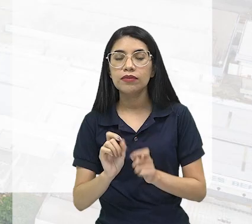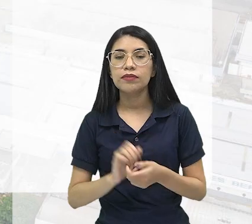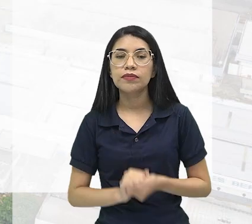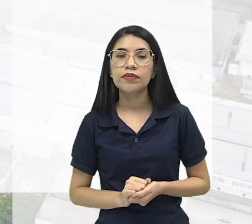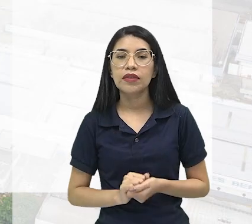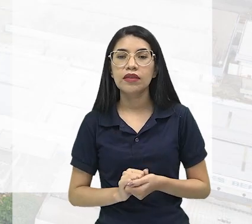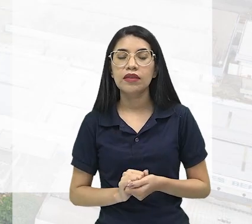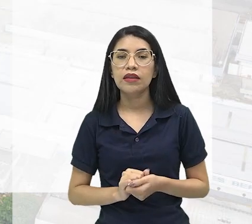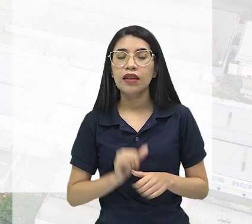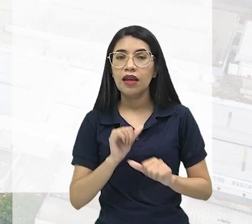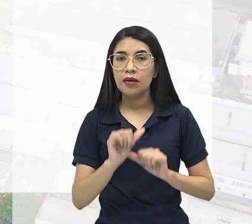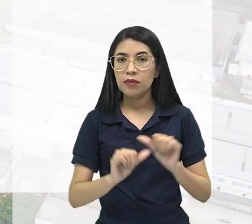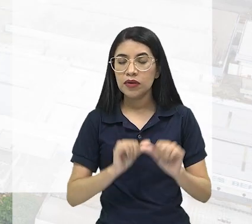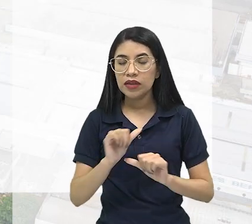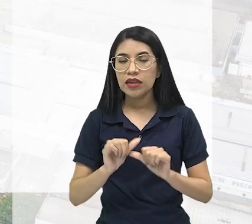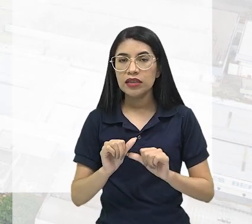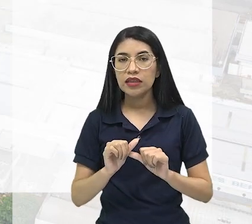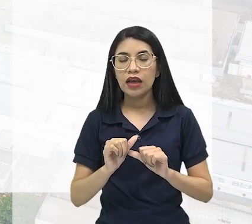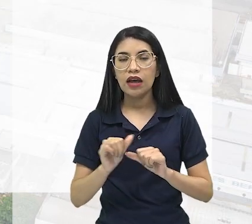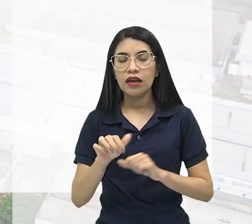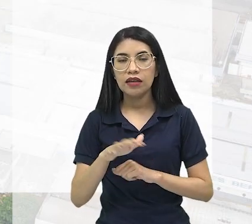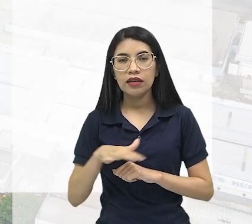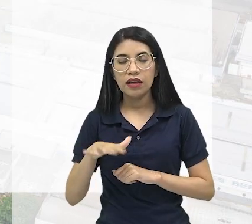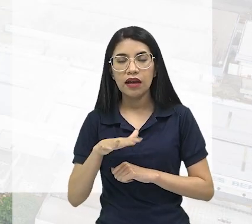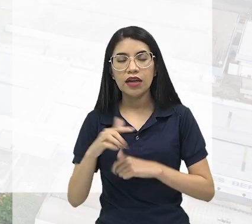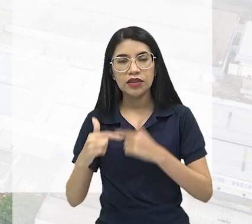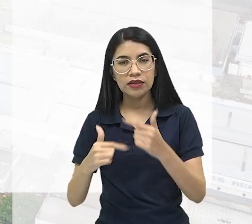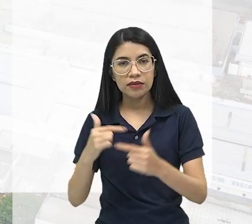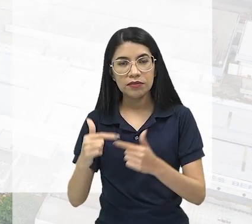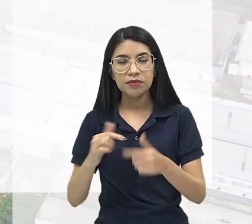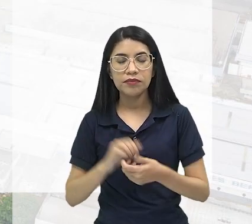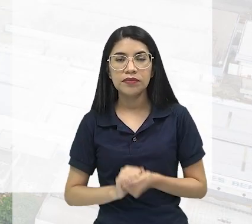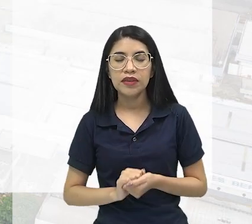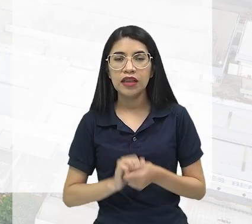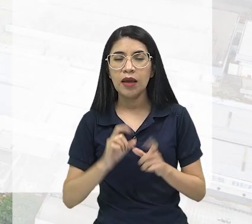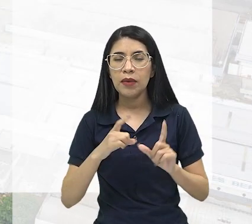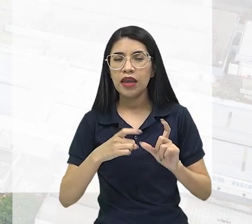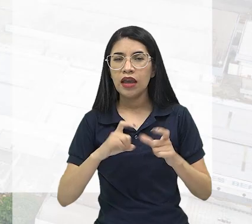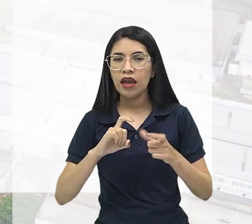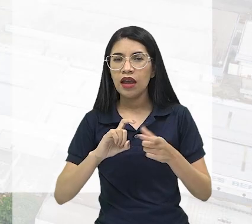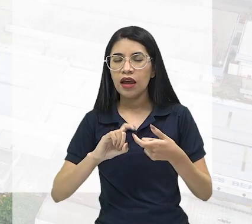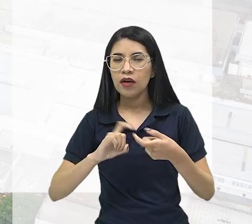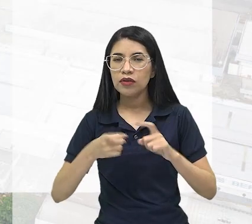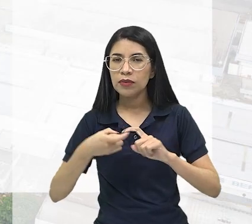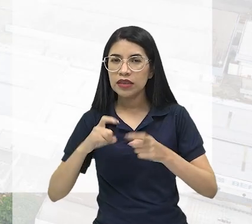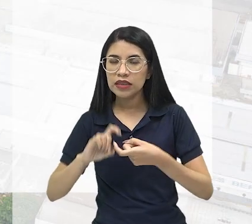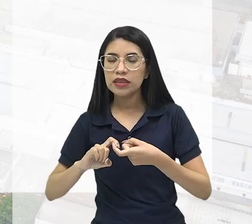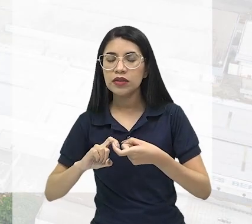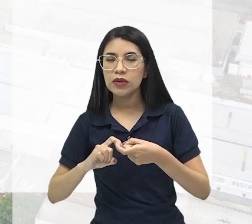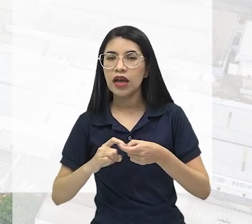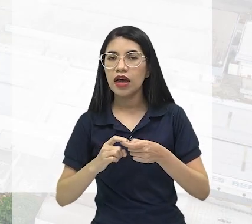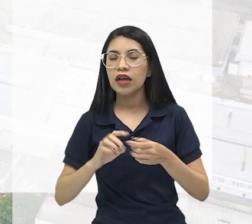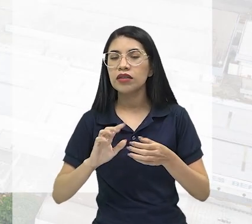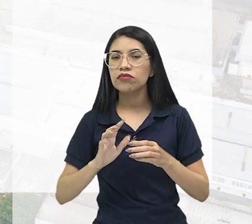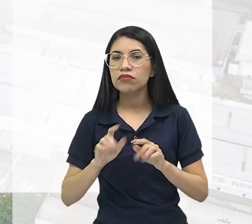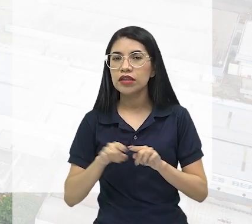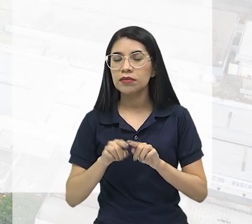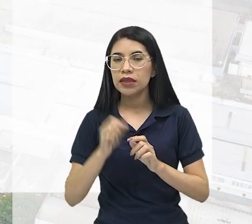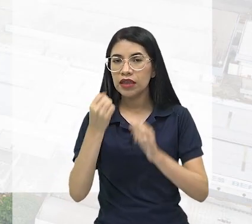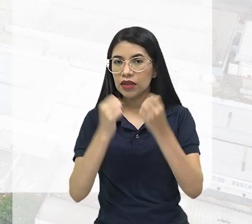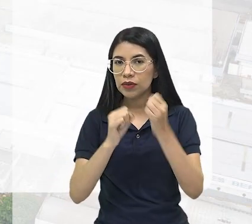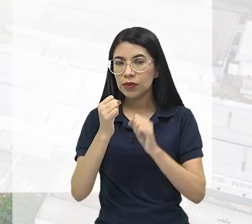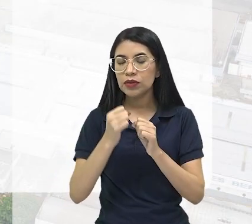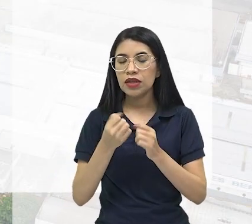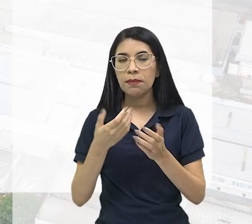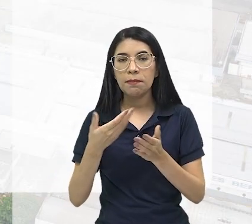A transformação do mercado de trabalho. A automação de algumas atividades na indústria e no comércio tem levado à perda de